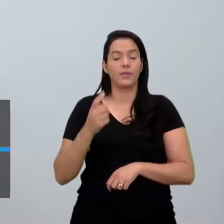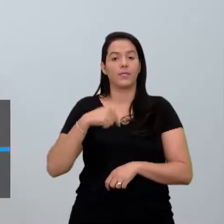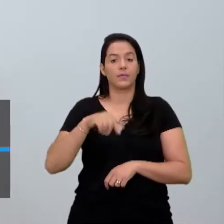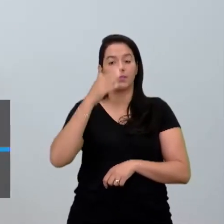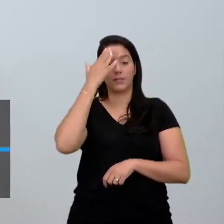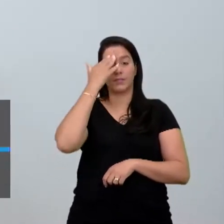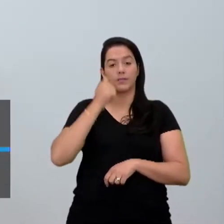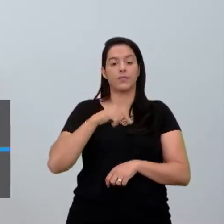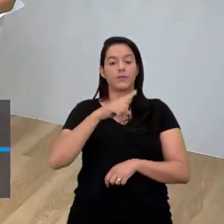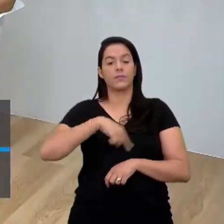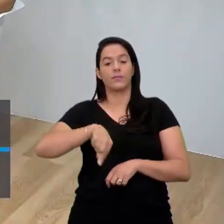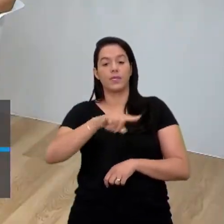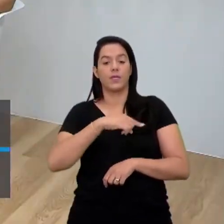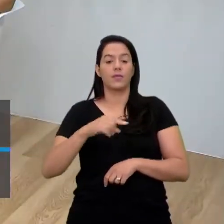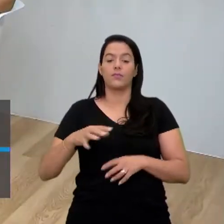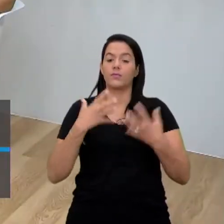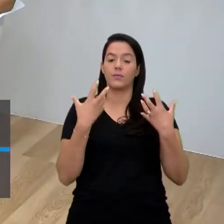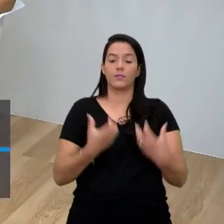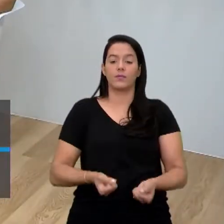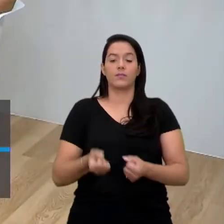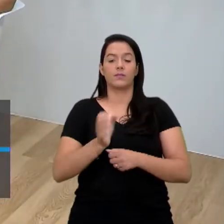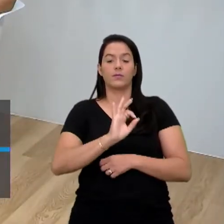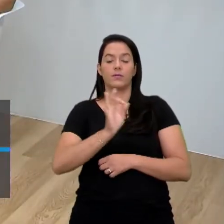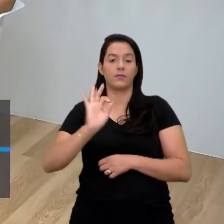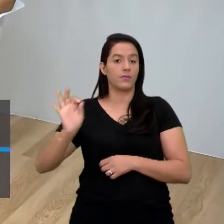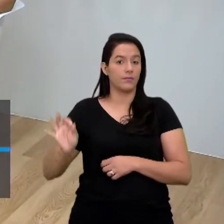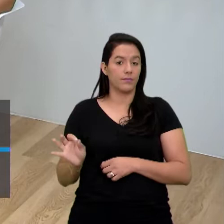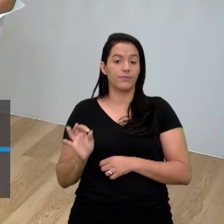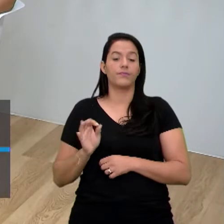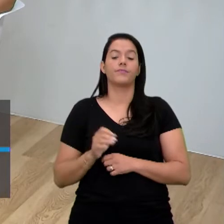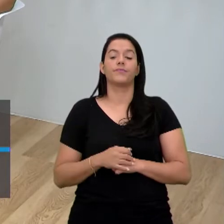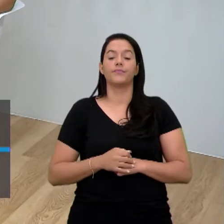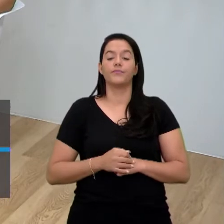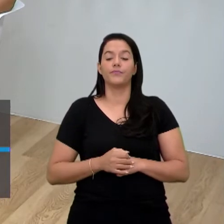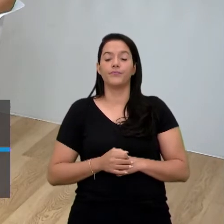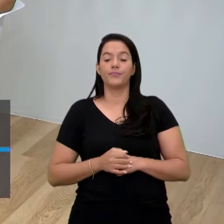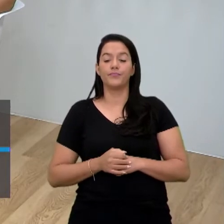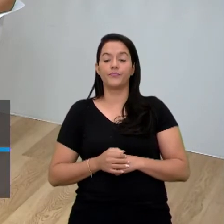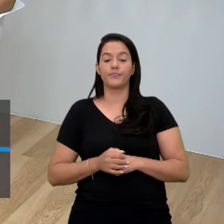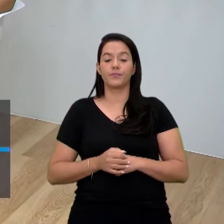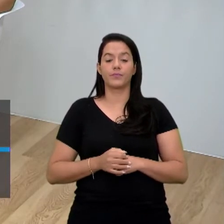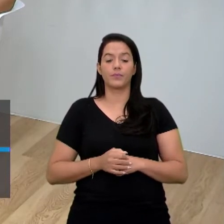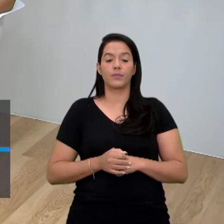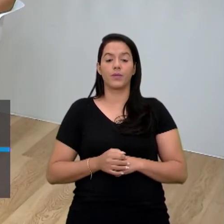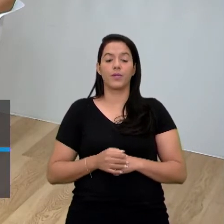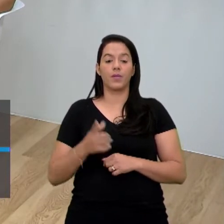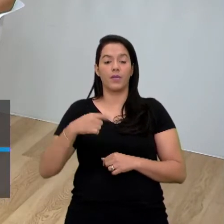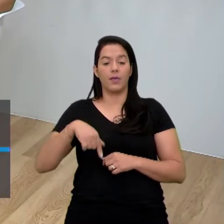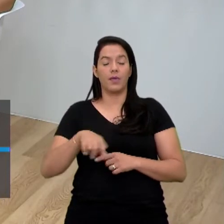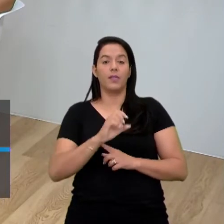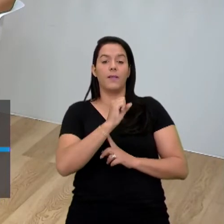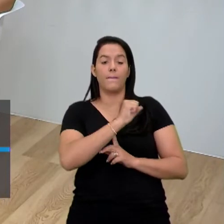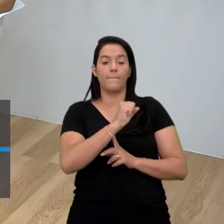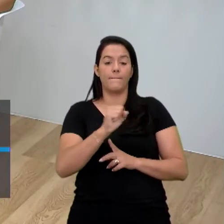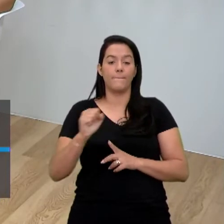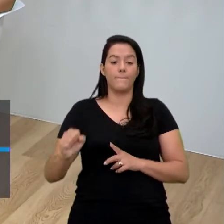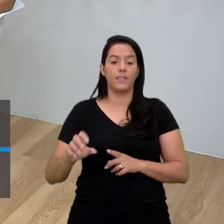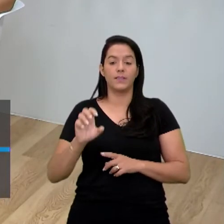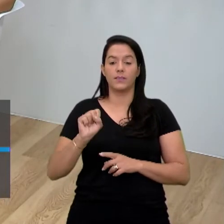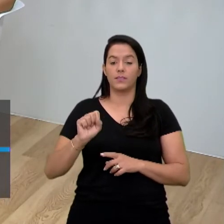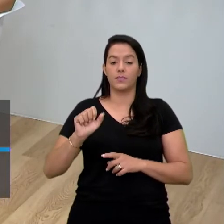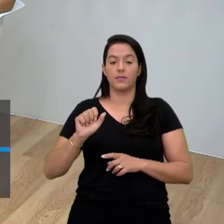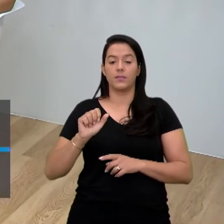ele é extremamente intolerante, né? Ele, inclusive, executa a Sharia. Falei do jeito certo? Sharia